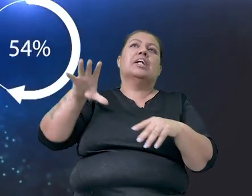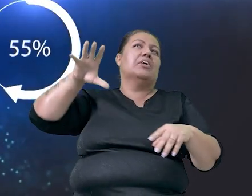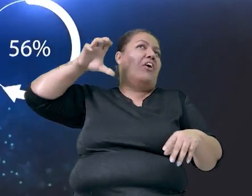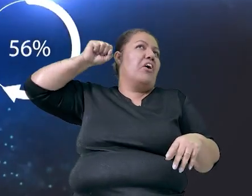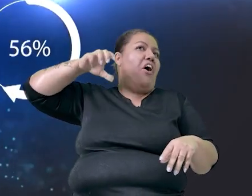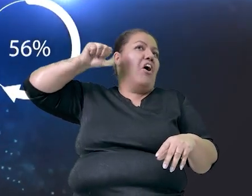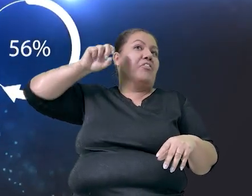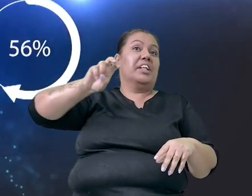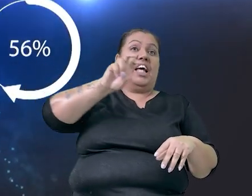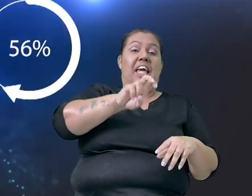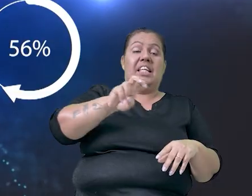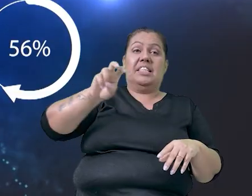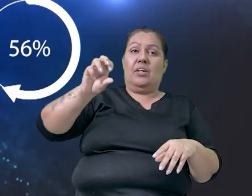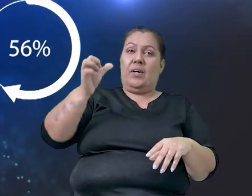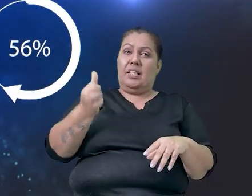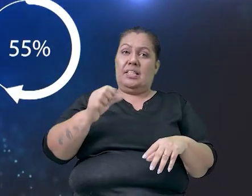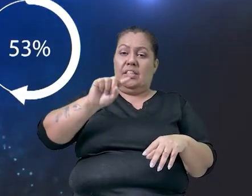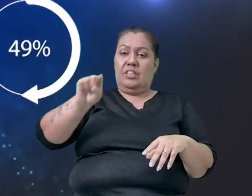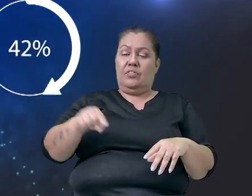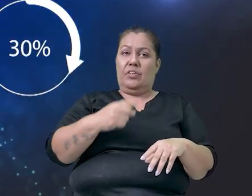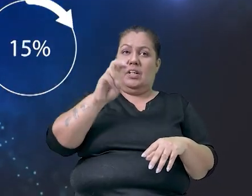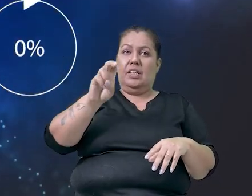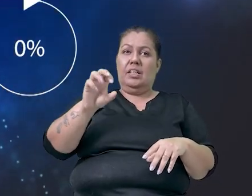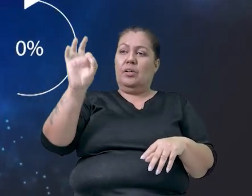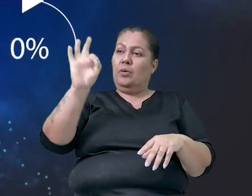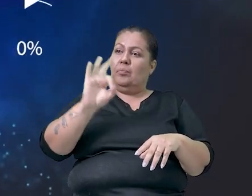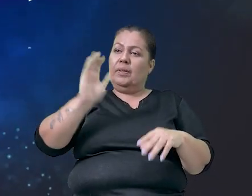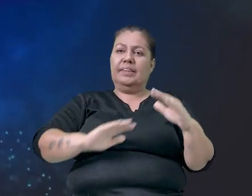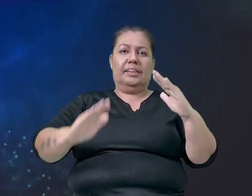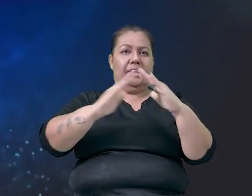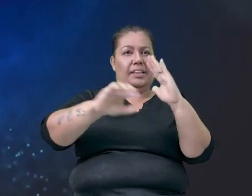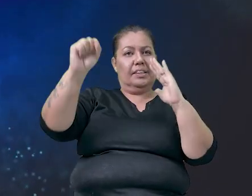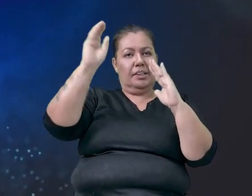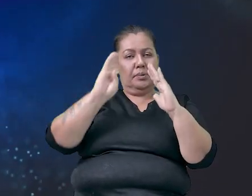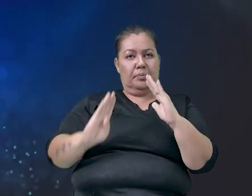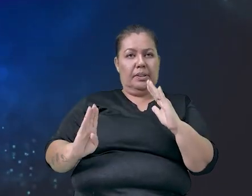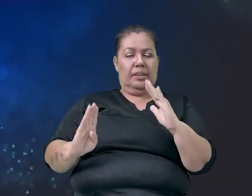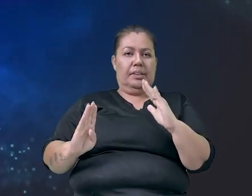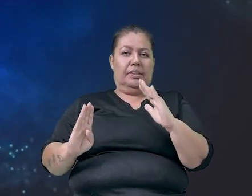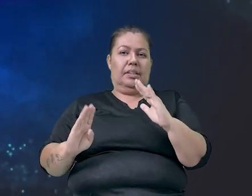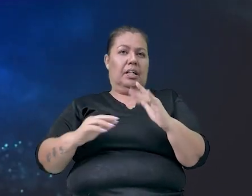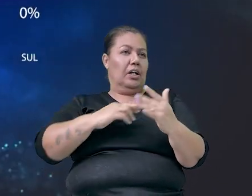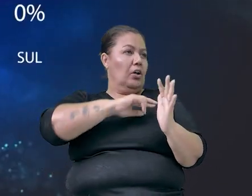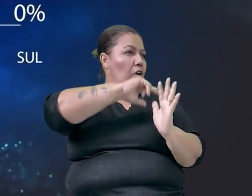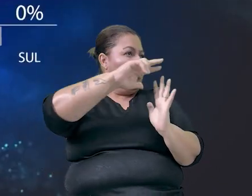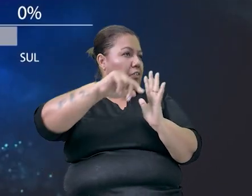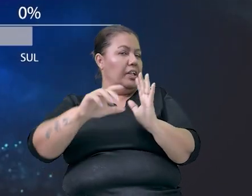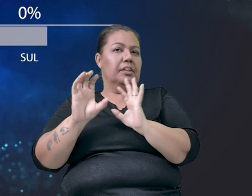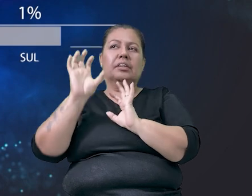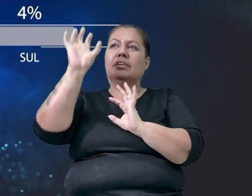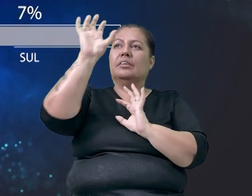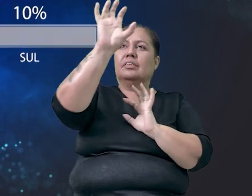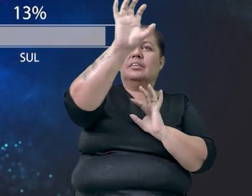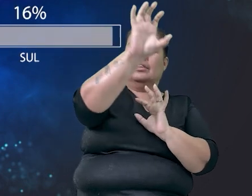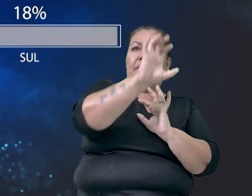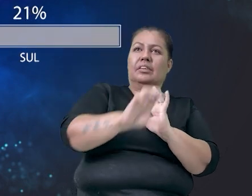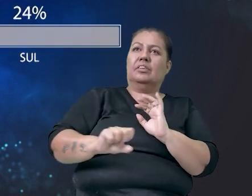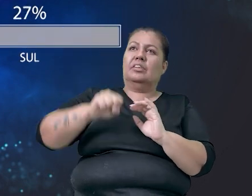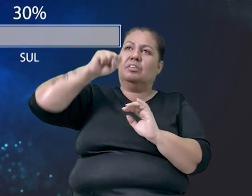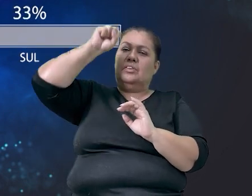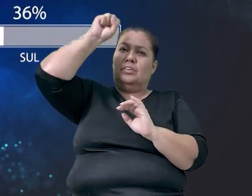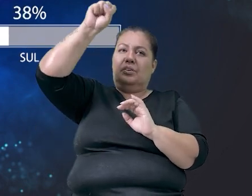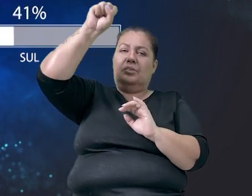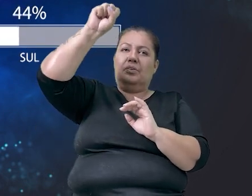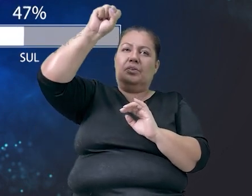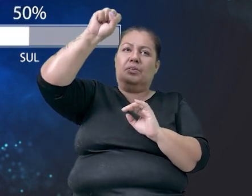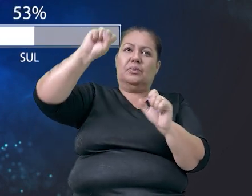em 56,5% dos domicílios brasileiros, com variações regionais. O Sul lidera com